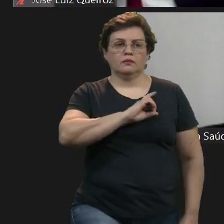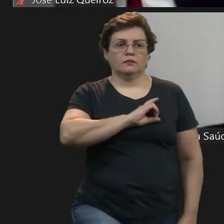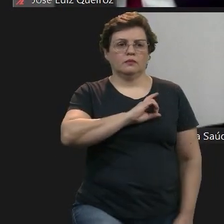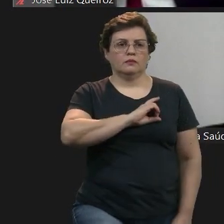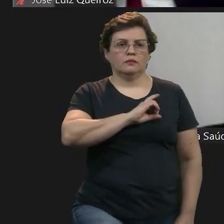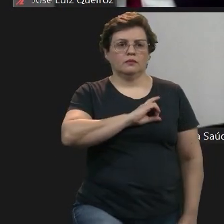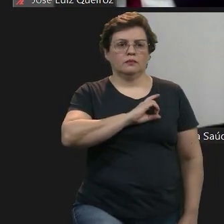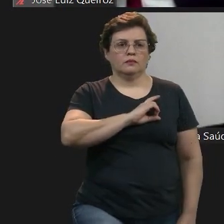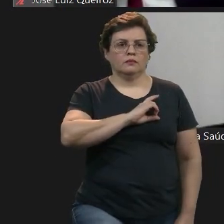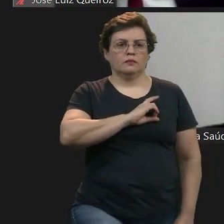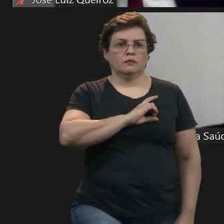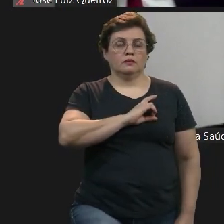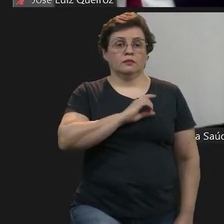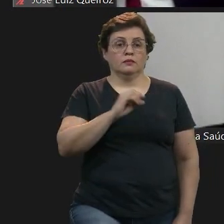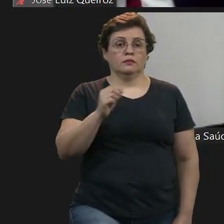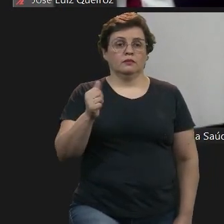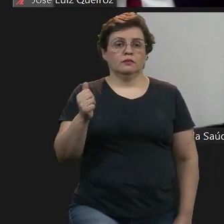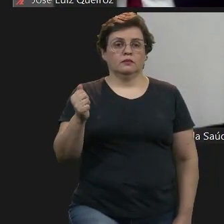Wilson Damasceno.